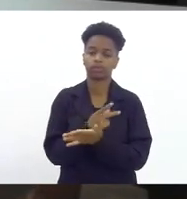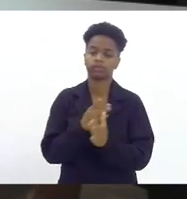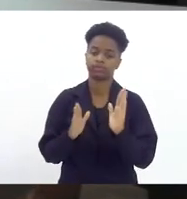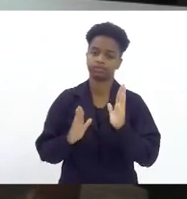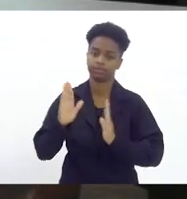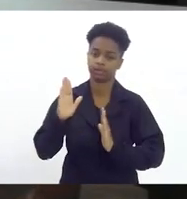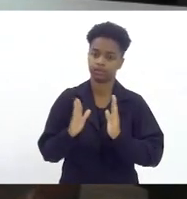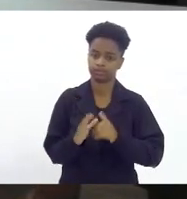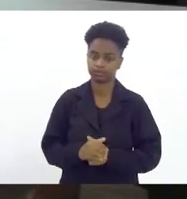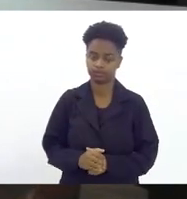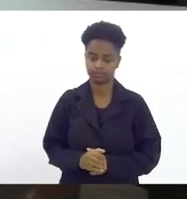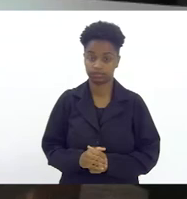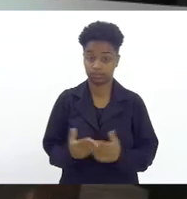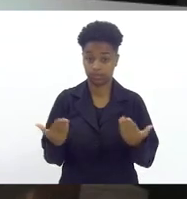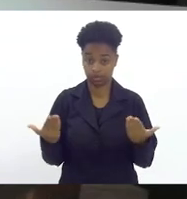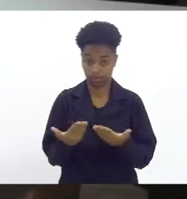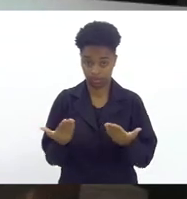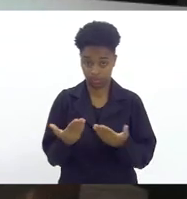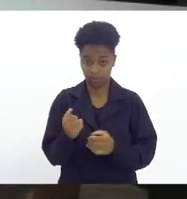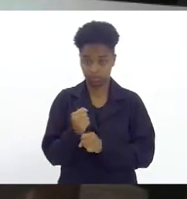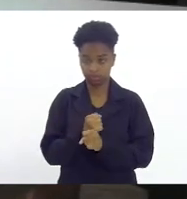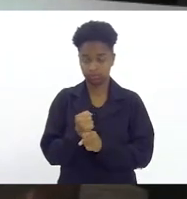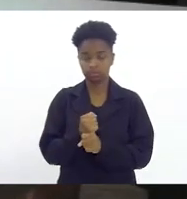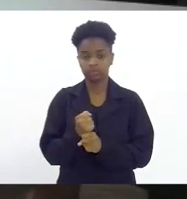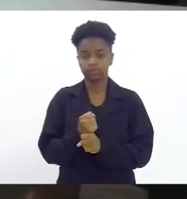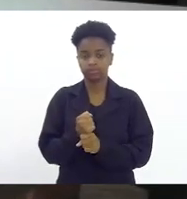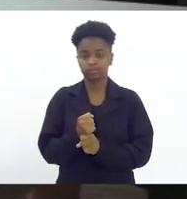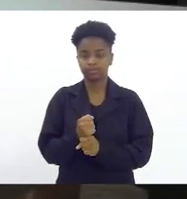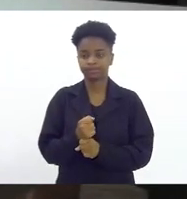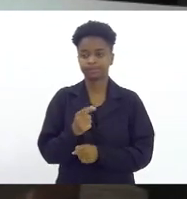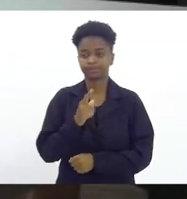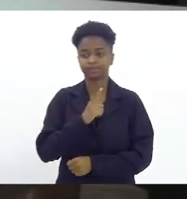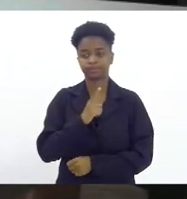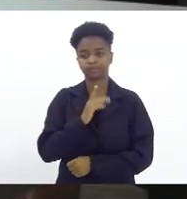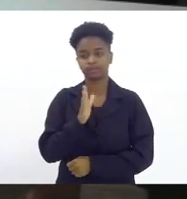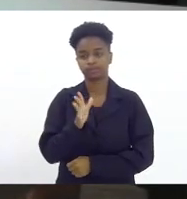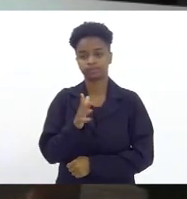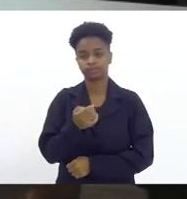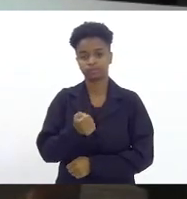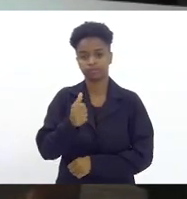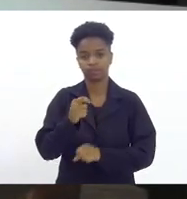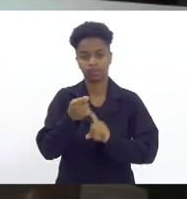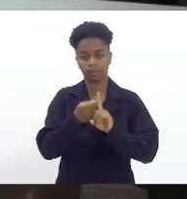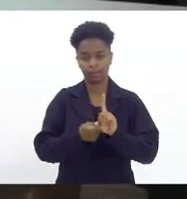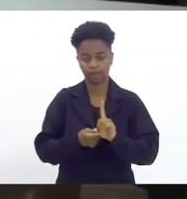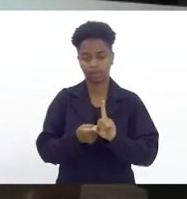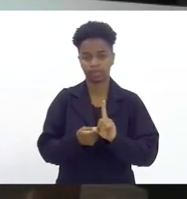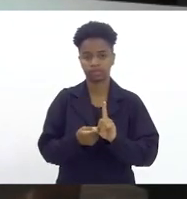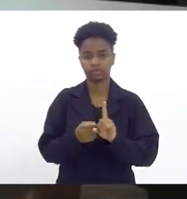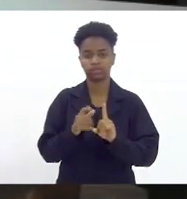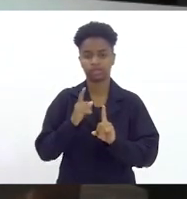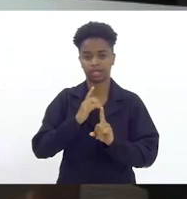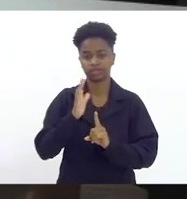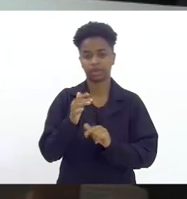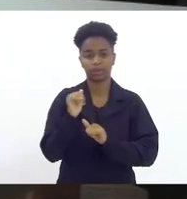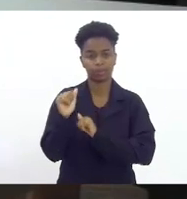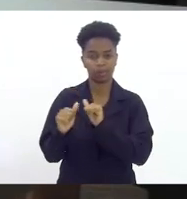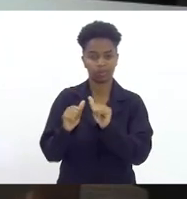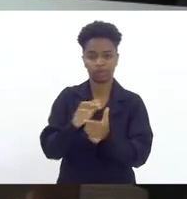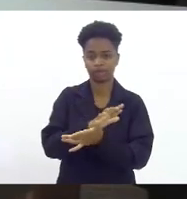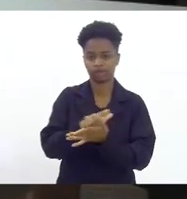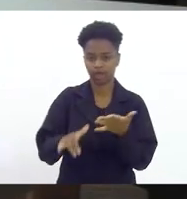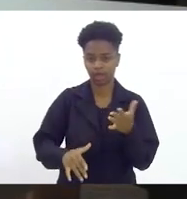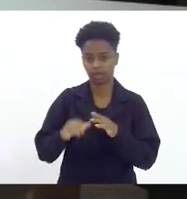É nesse ano é a gente já tem em poucos meses do governo muitas mudanças na educação brasileira